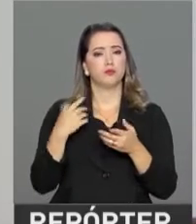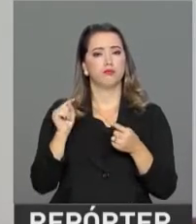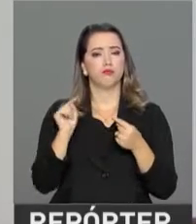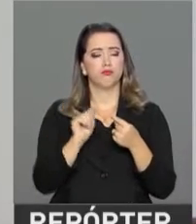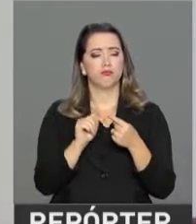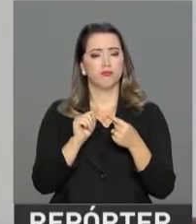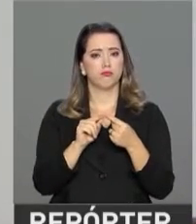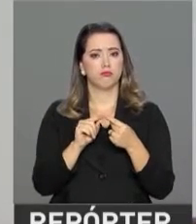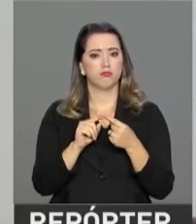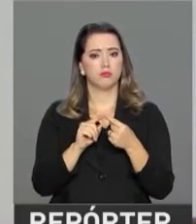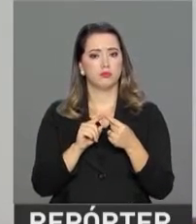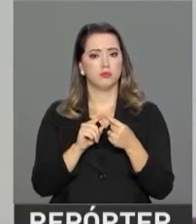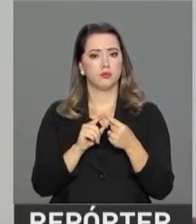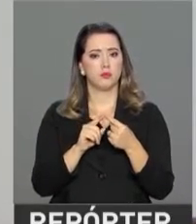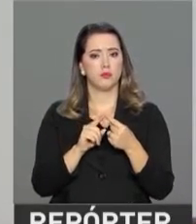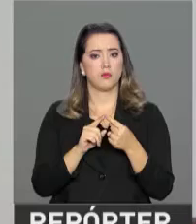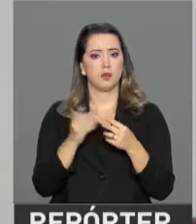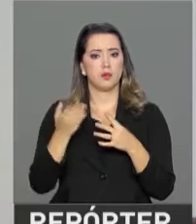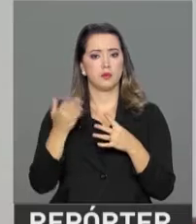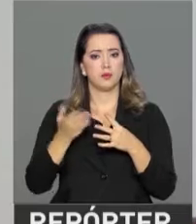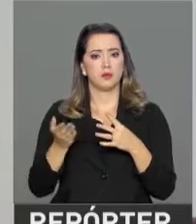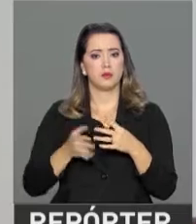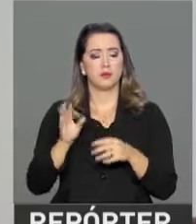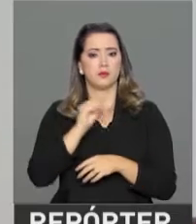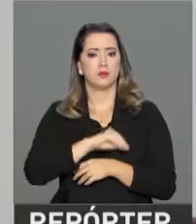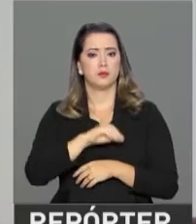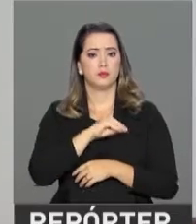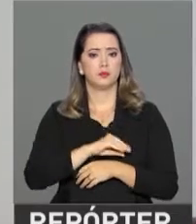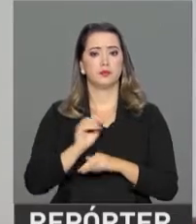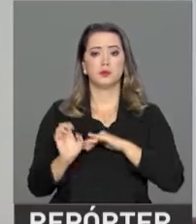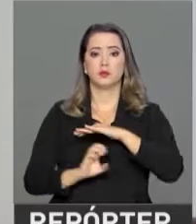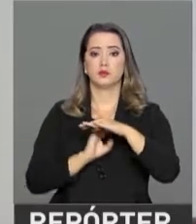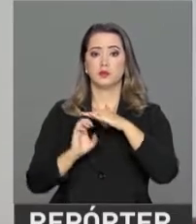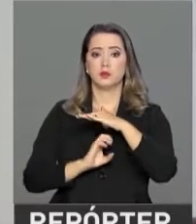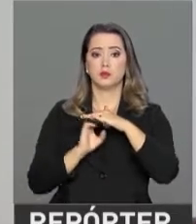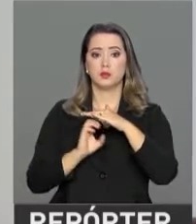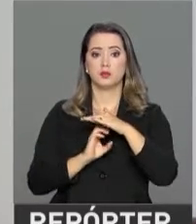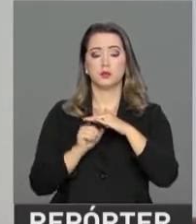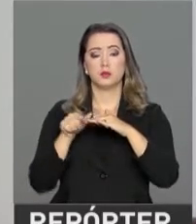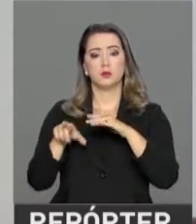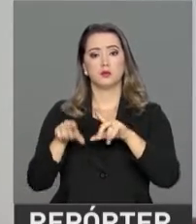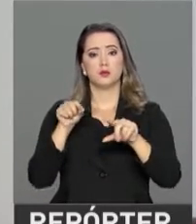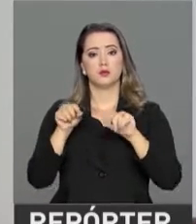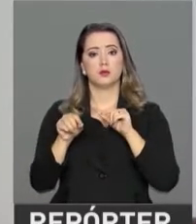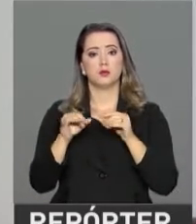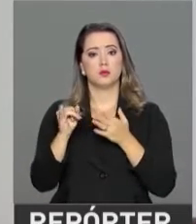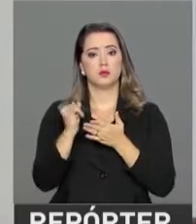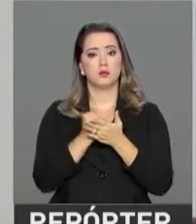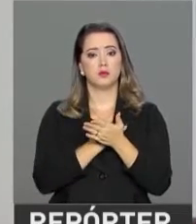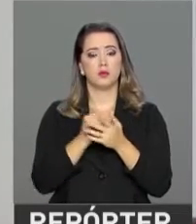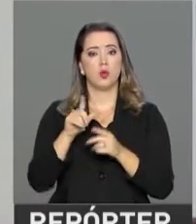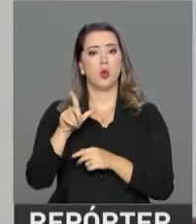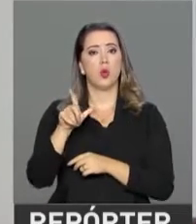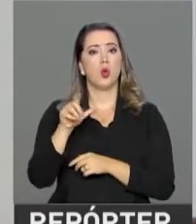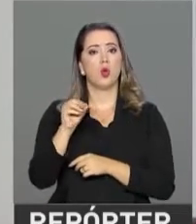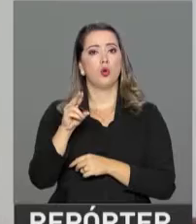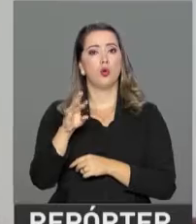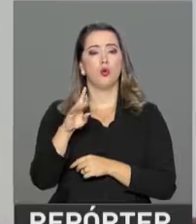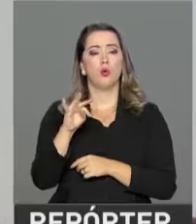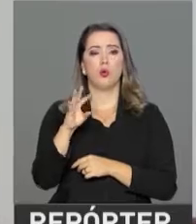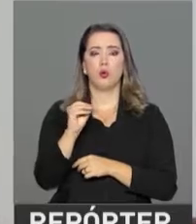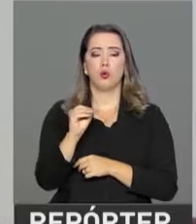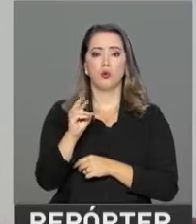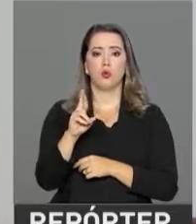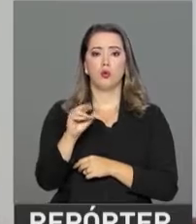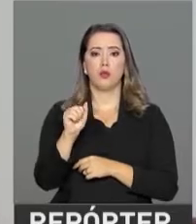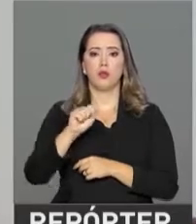à as parcelas salariais e para as empresas que são optantes pela tributação do lucro real essas empresas